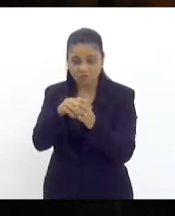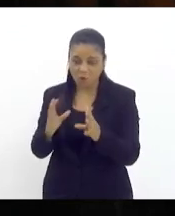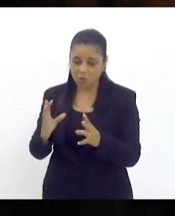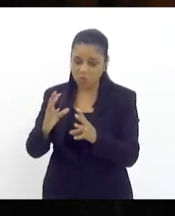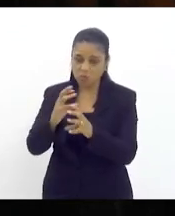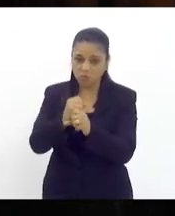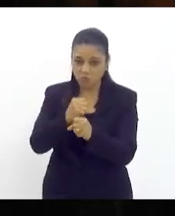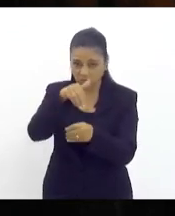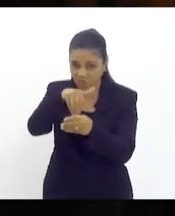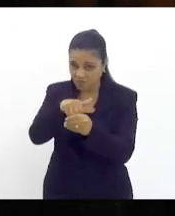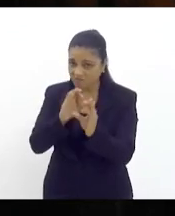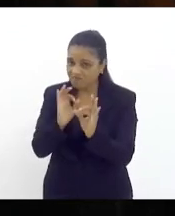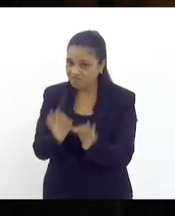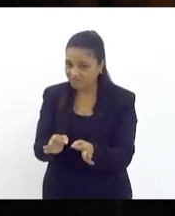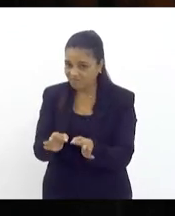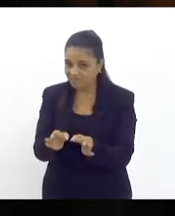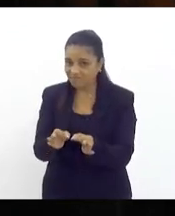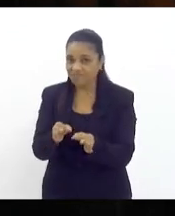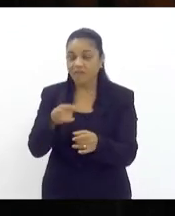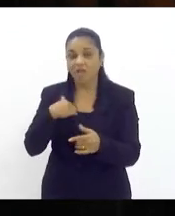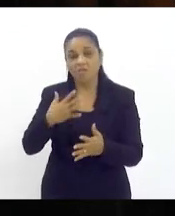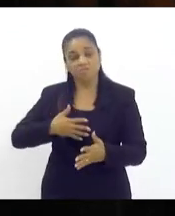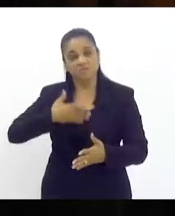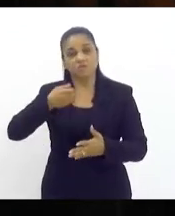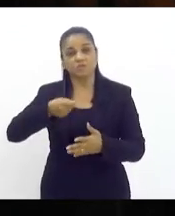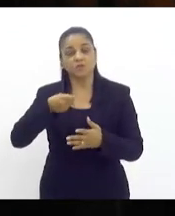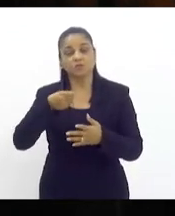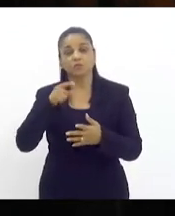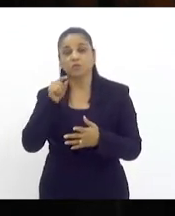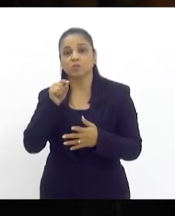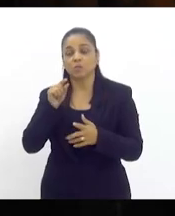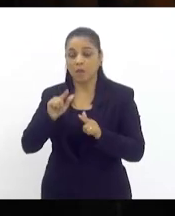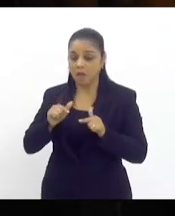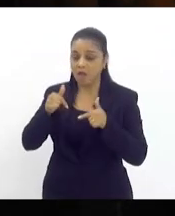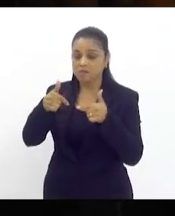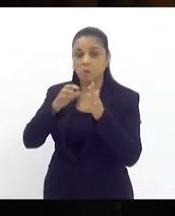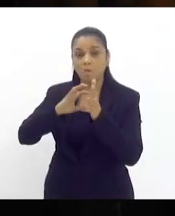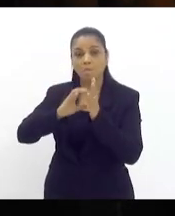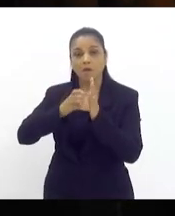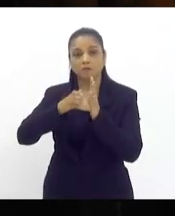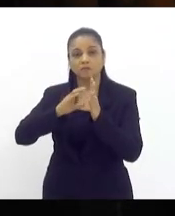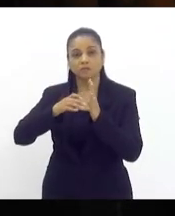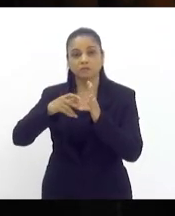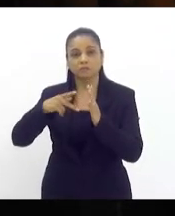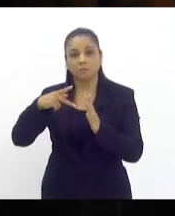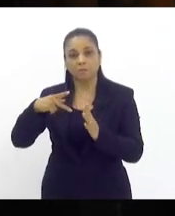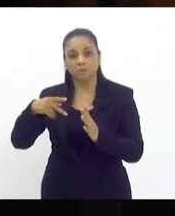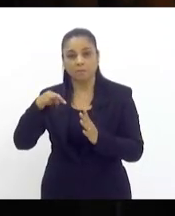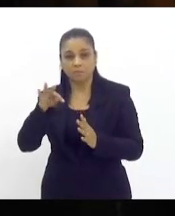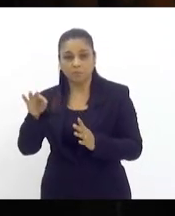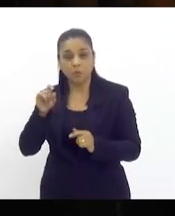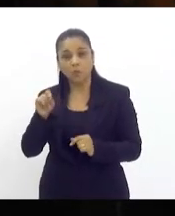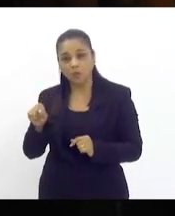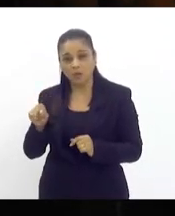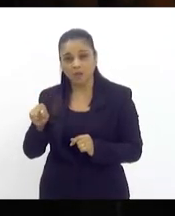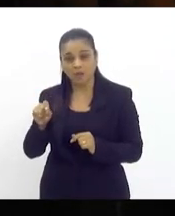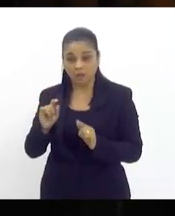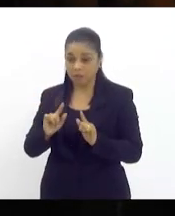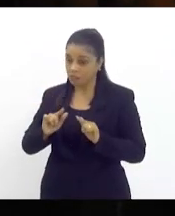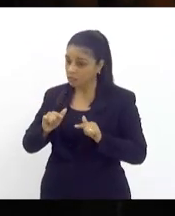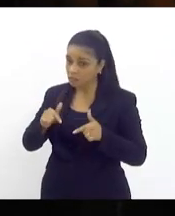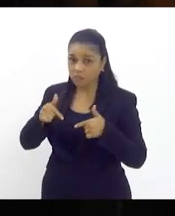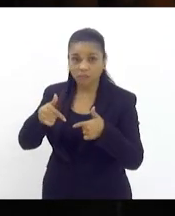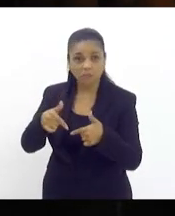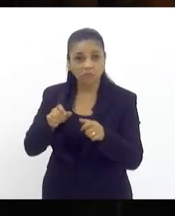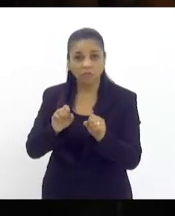muito me surpreende a ação de um partido o partido dos trabalhadores que além de não defender o